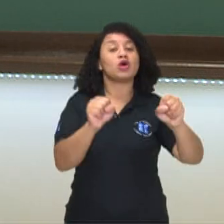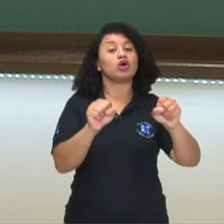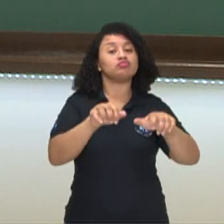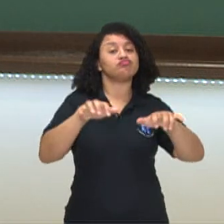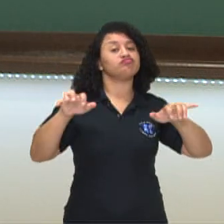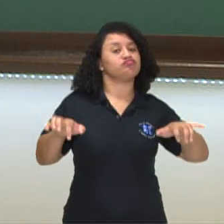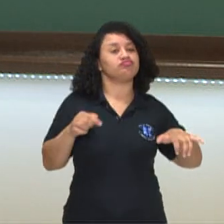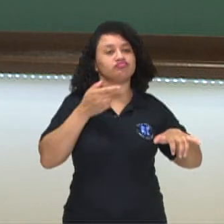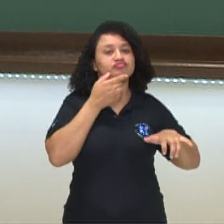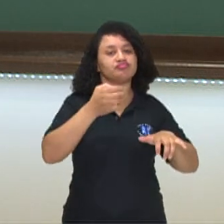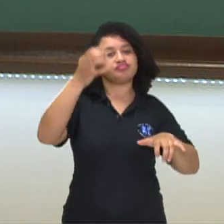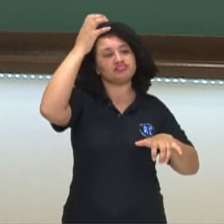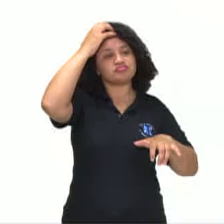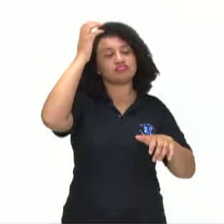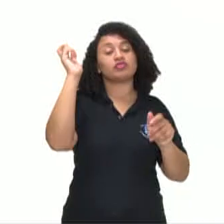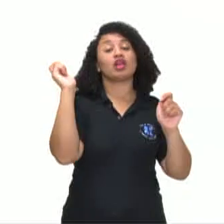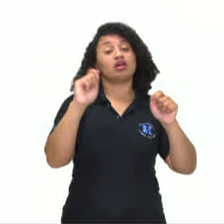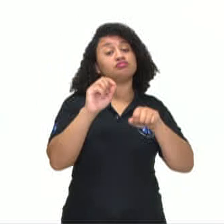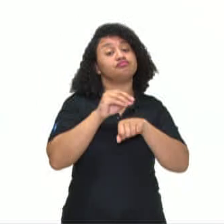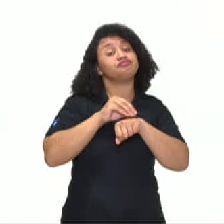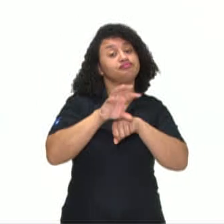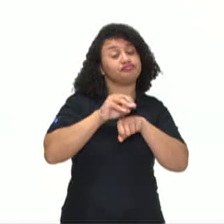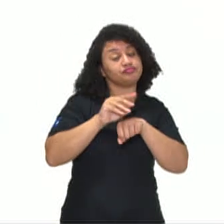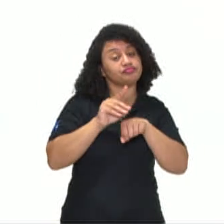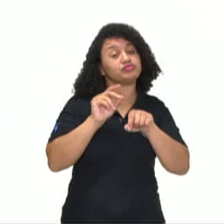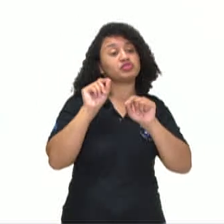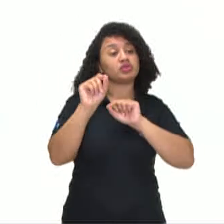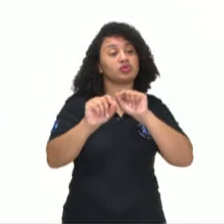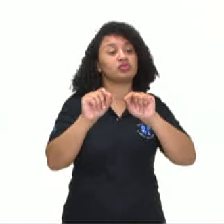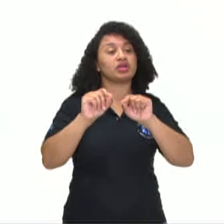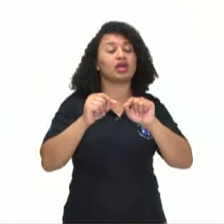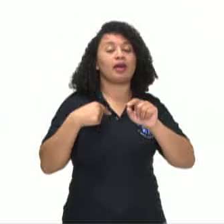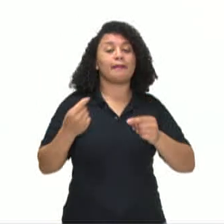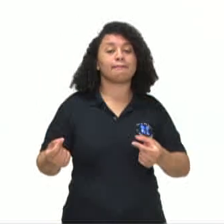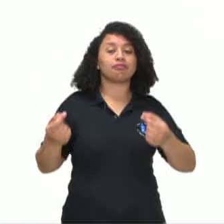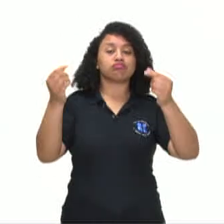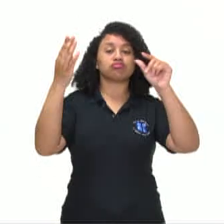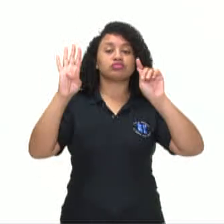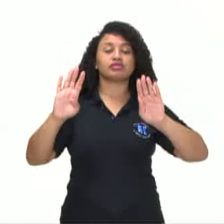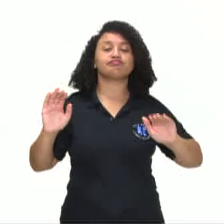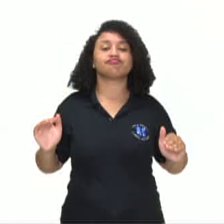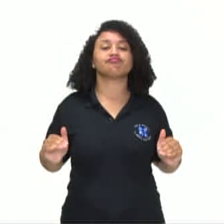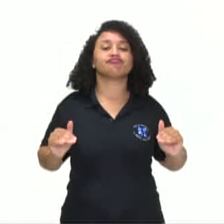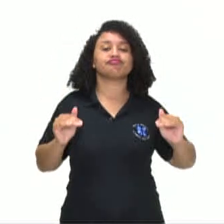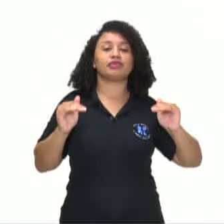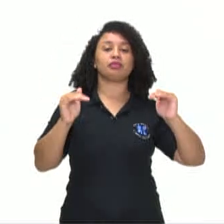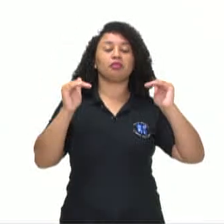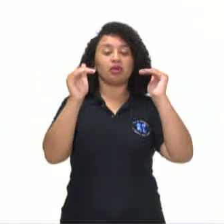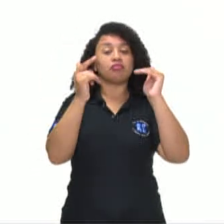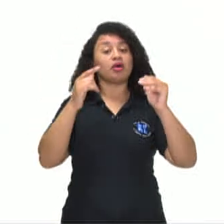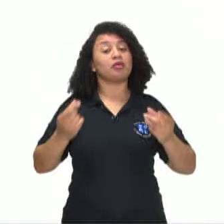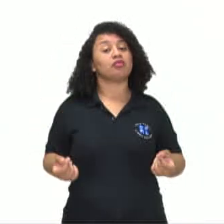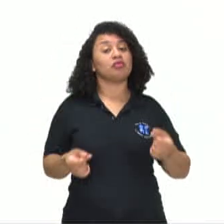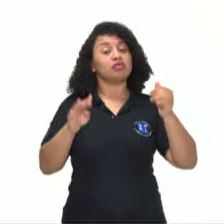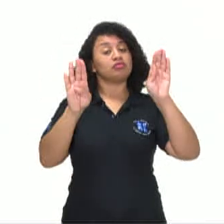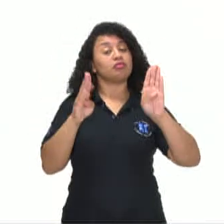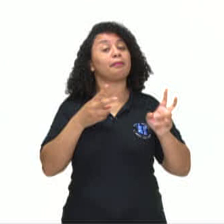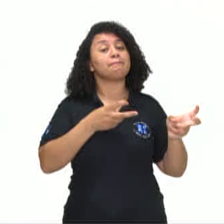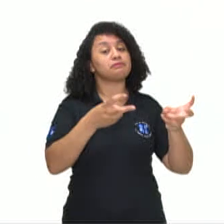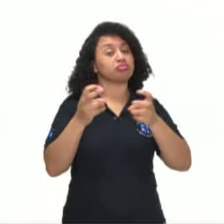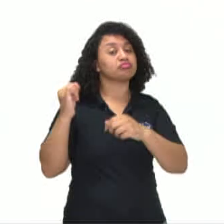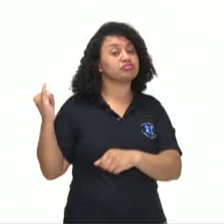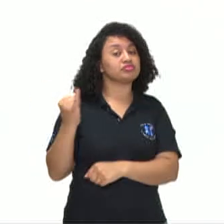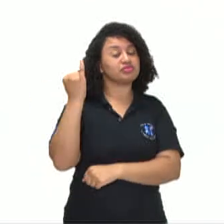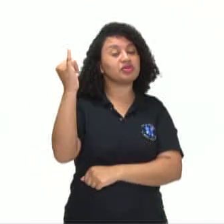uma possibilidade de resposta, né? A ascensão da burguesia, né? Os burgueses perceberam a importância